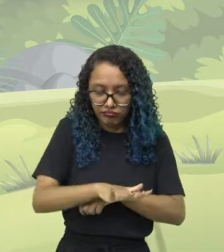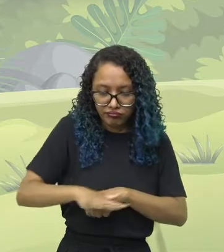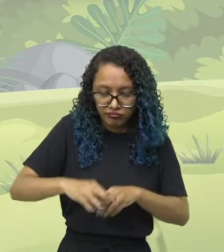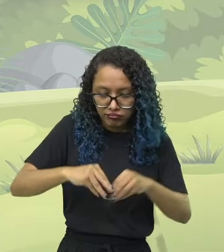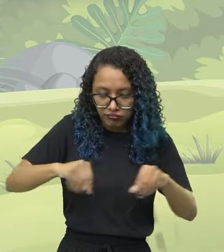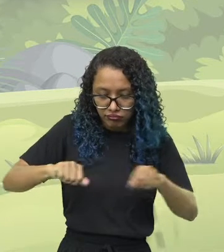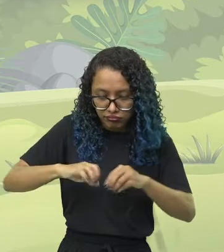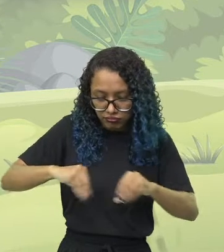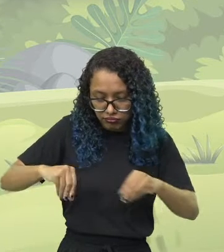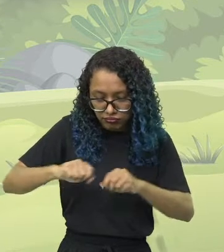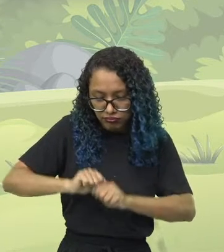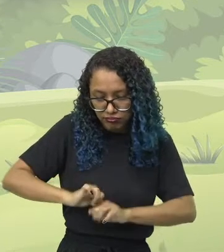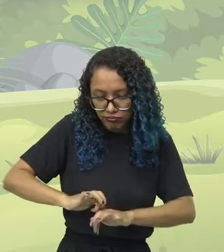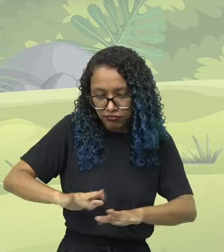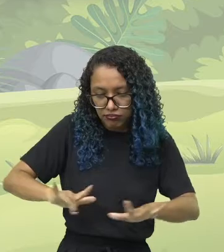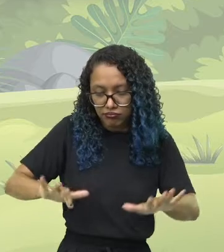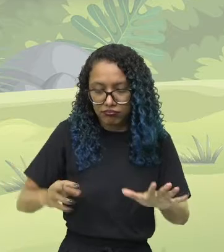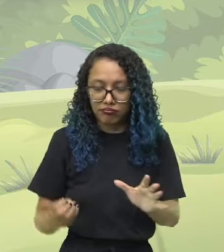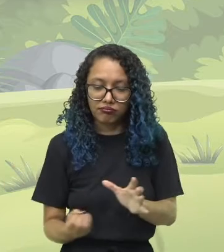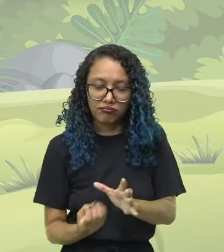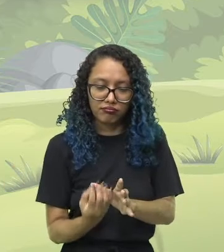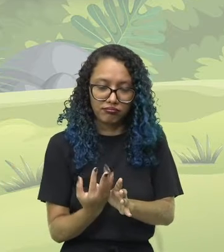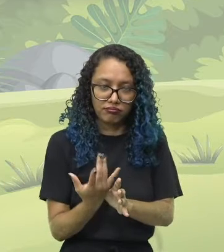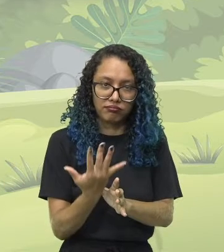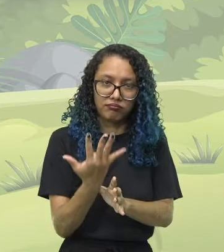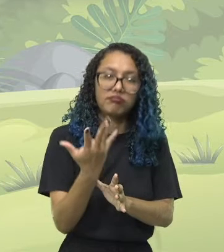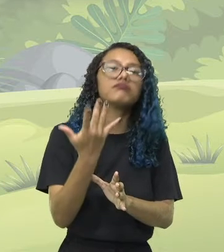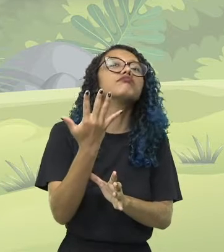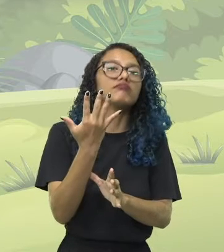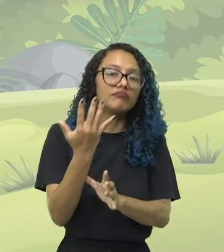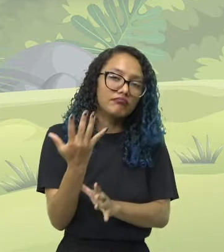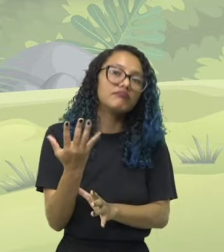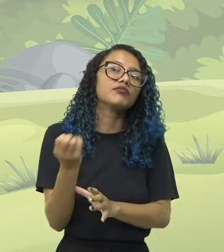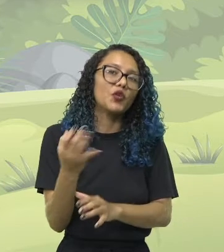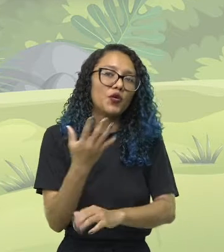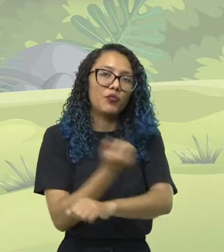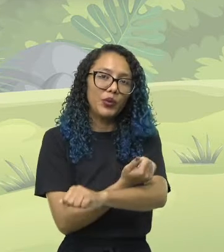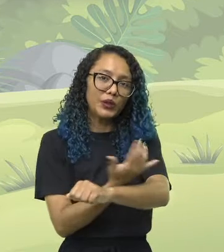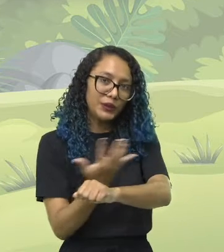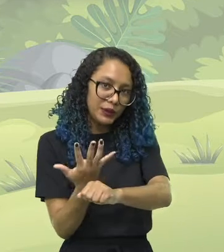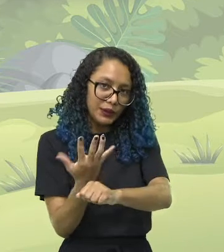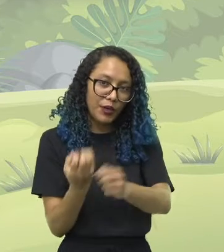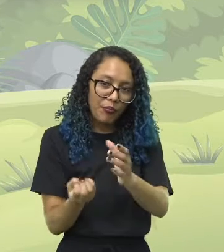podem germinar e dar origem a novas plantas.